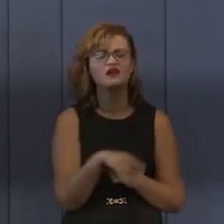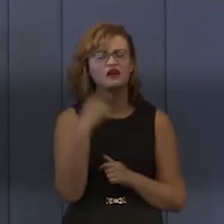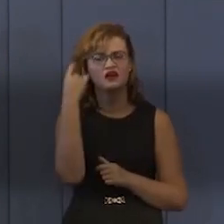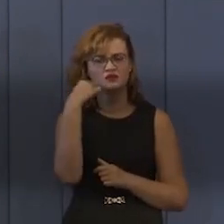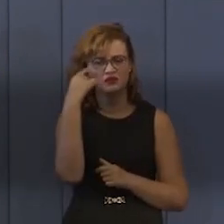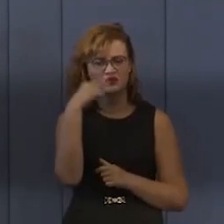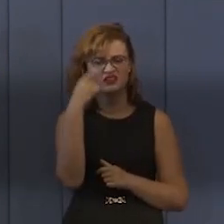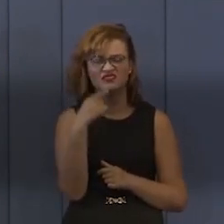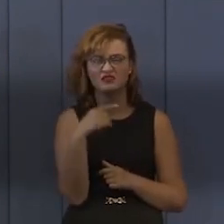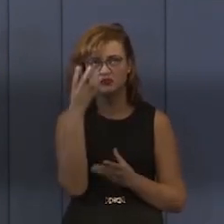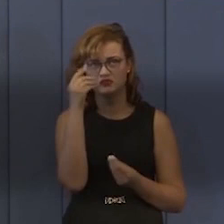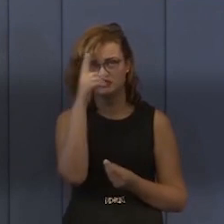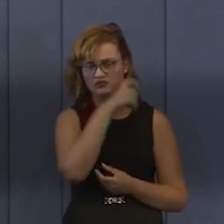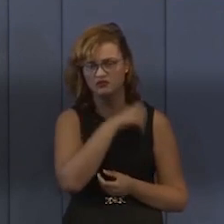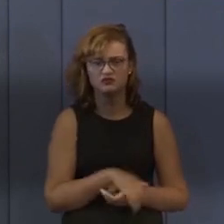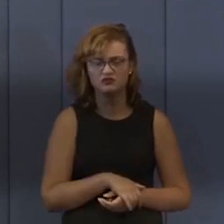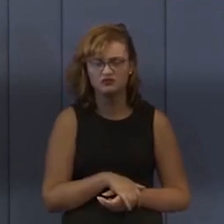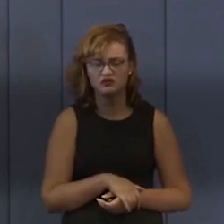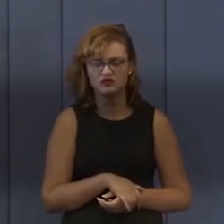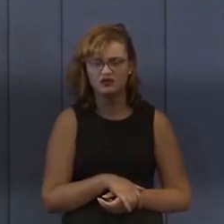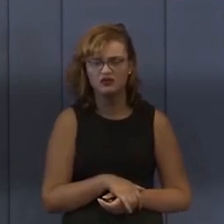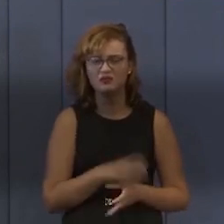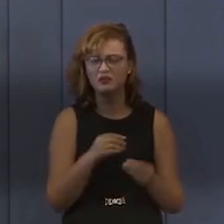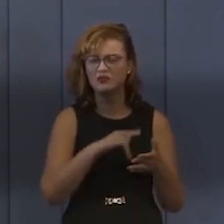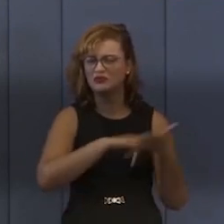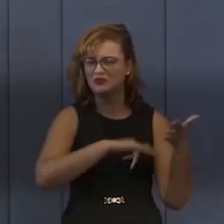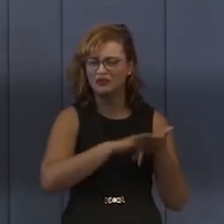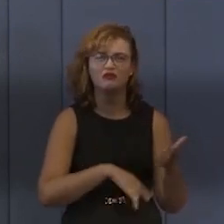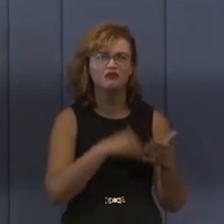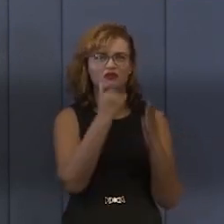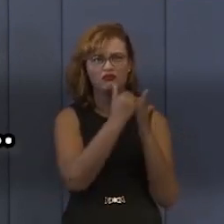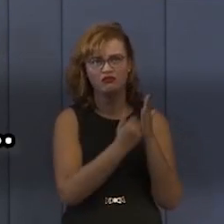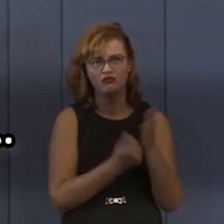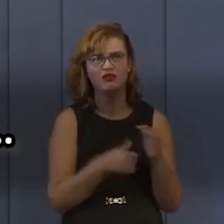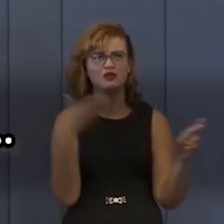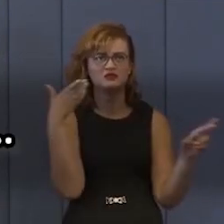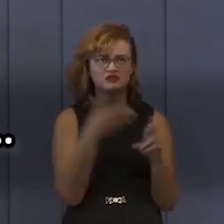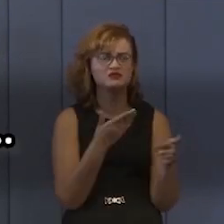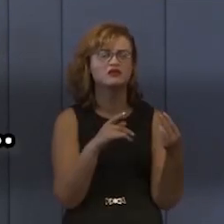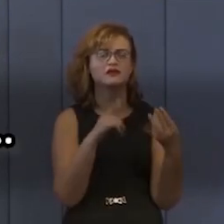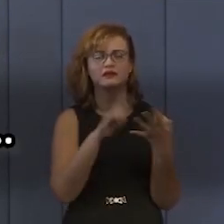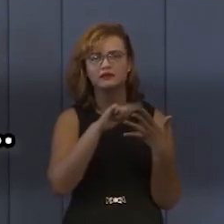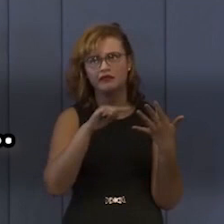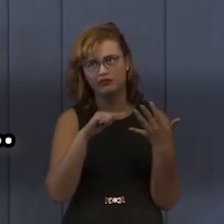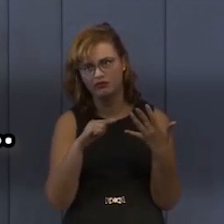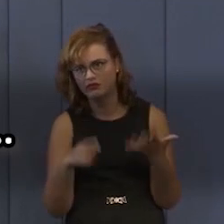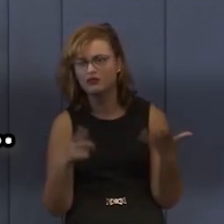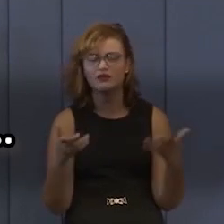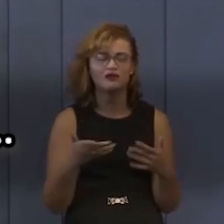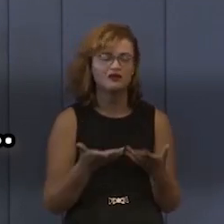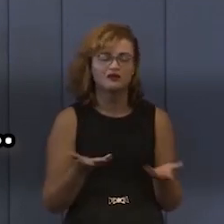Então, hoje, advogar em mercado de capitais é muito chato. Porque a quantidade de documento, de cláusula,